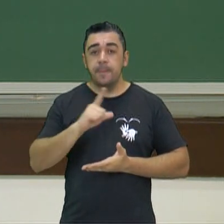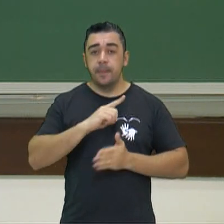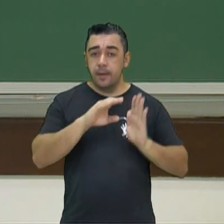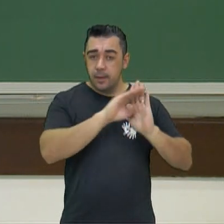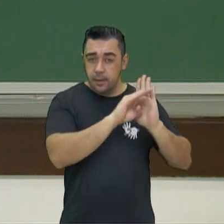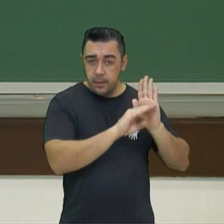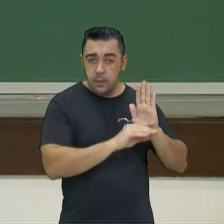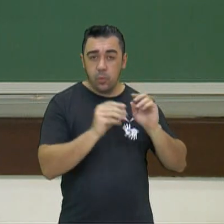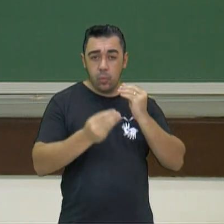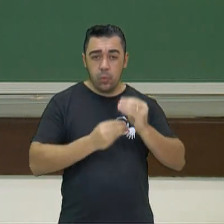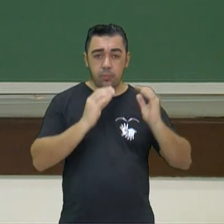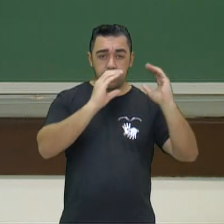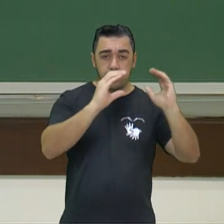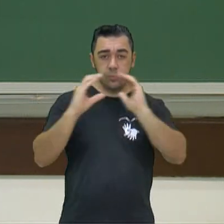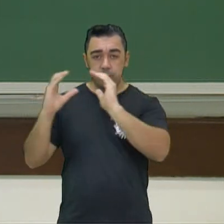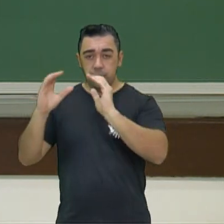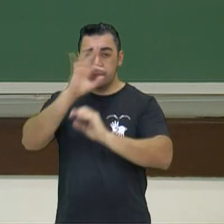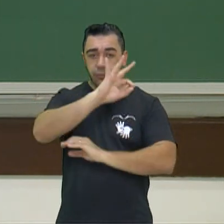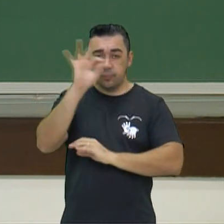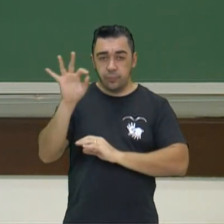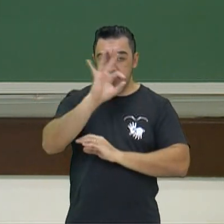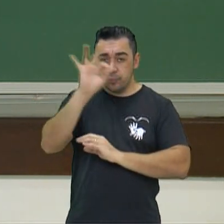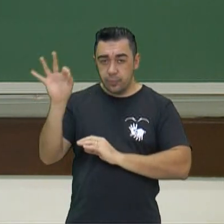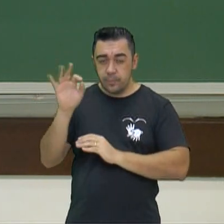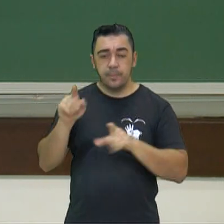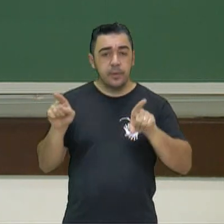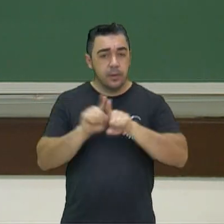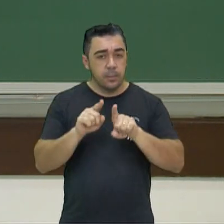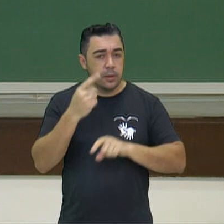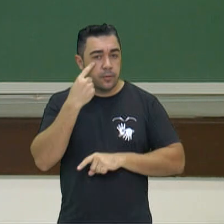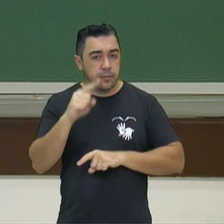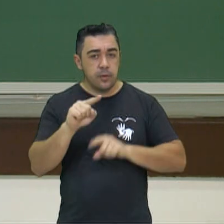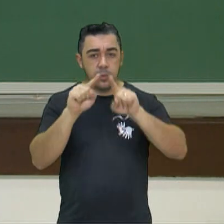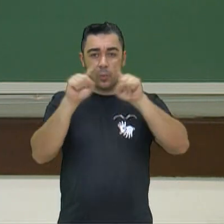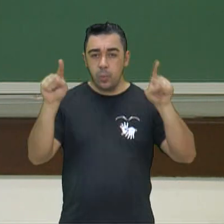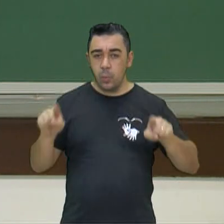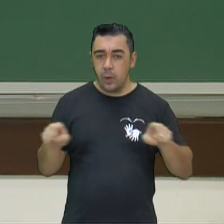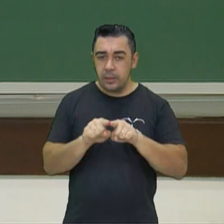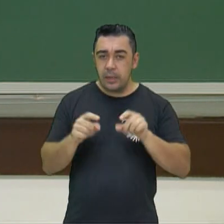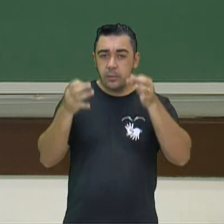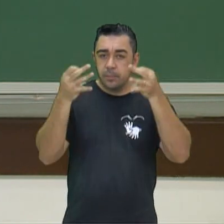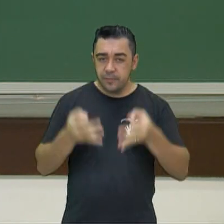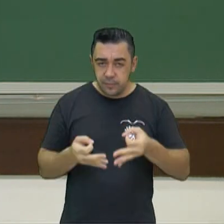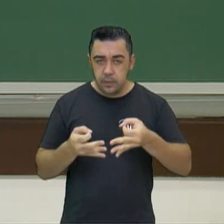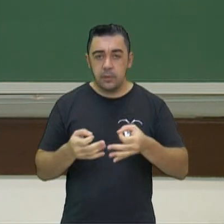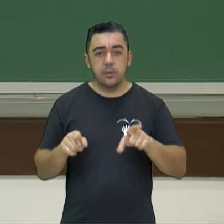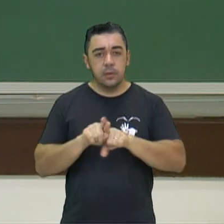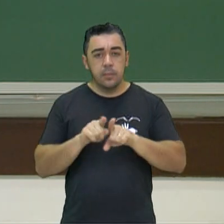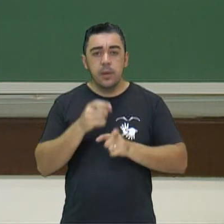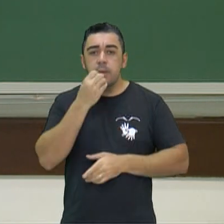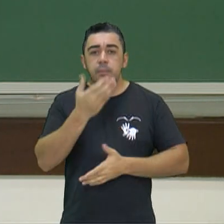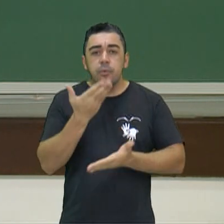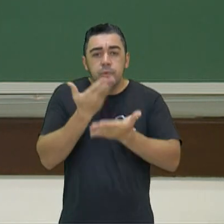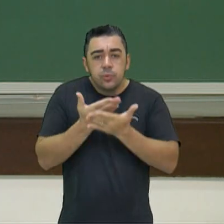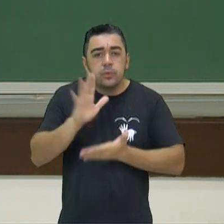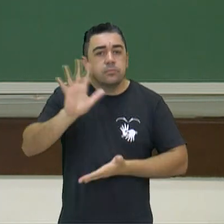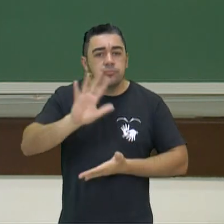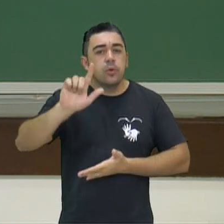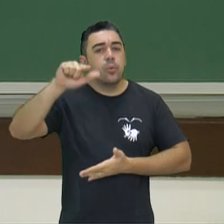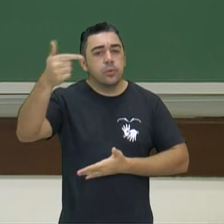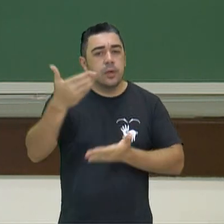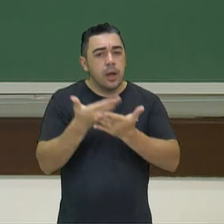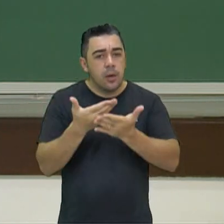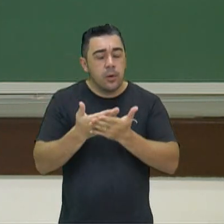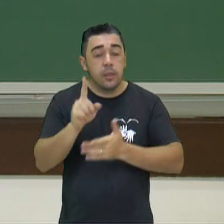propriedade distributiva, nós demos uma olhada no quadrado perfeito e bons estudos até a próxima